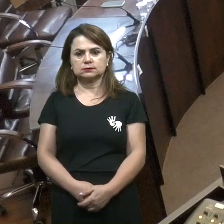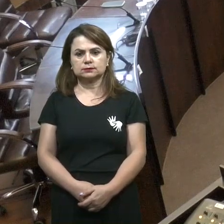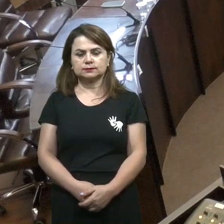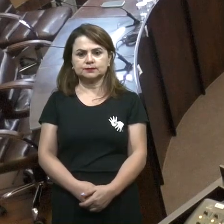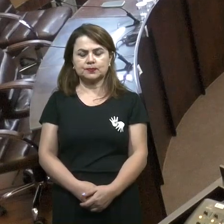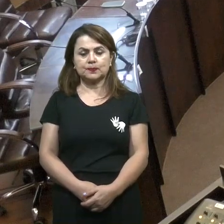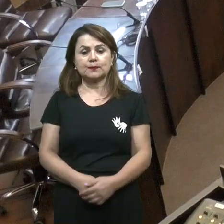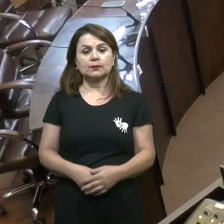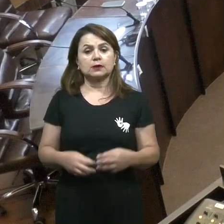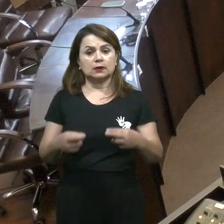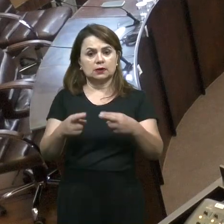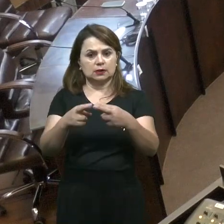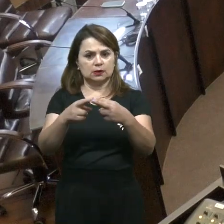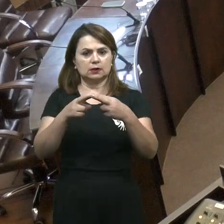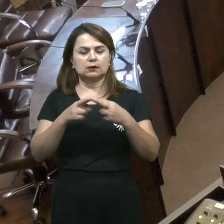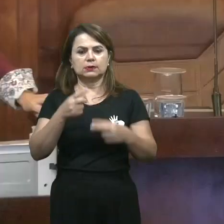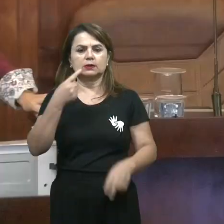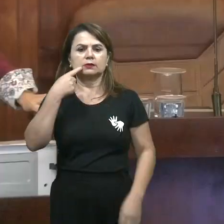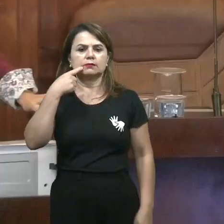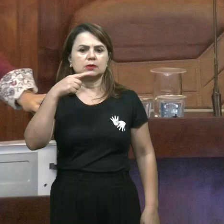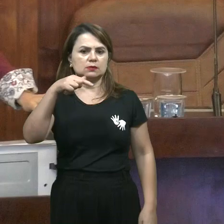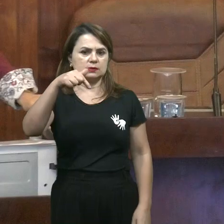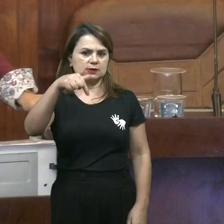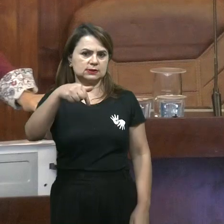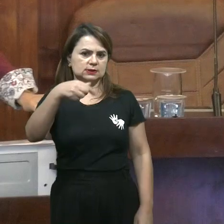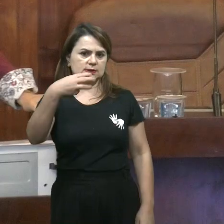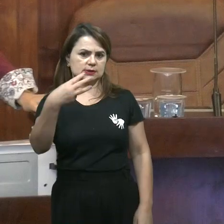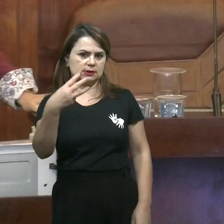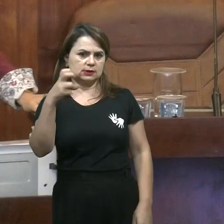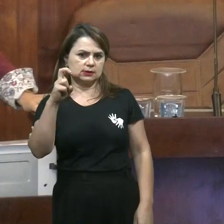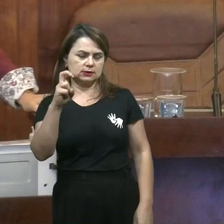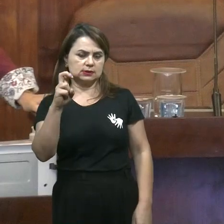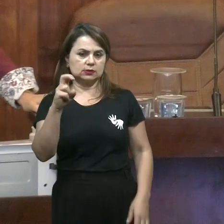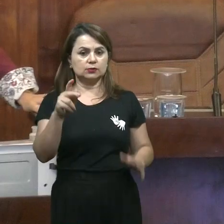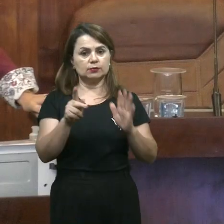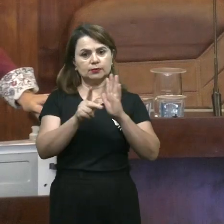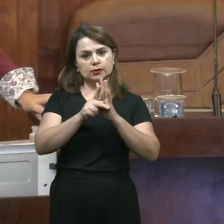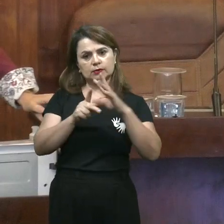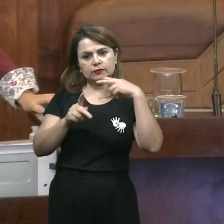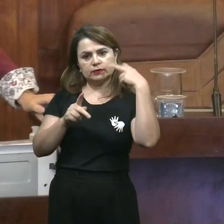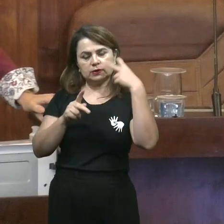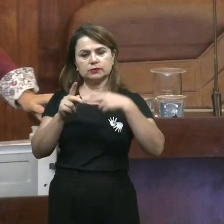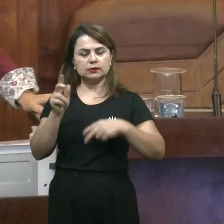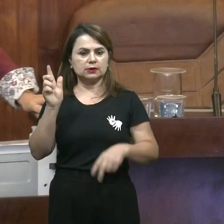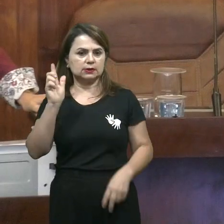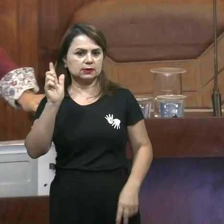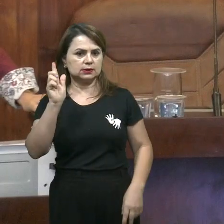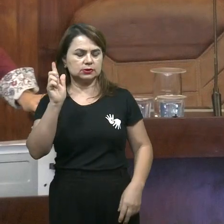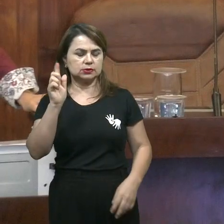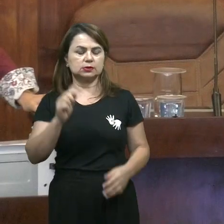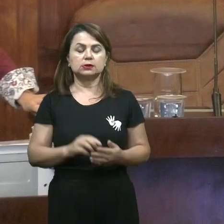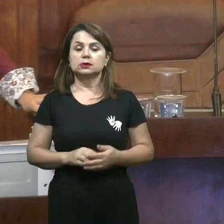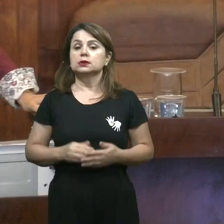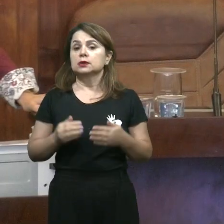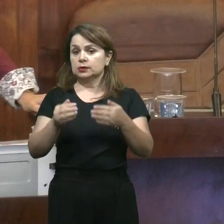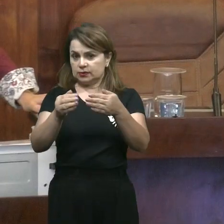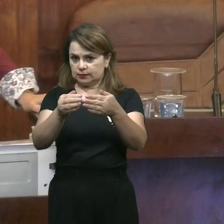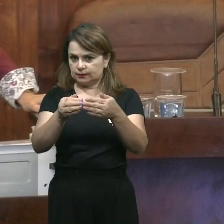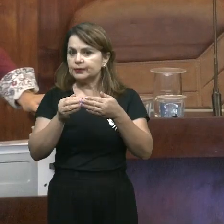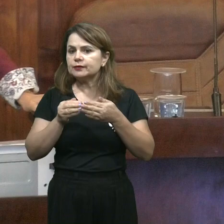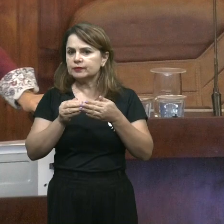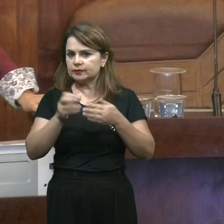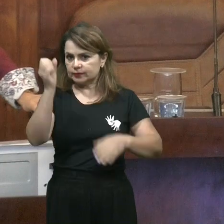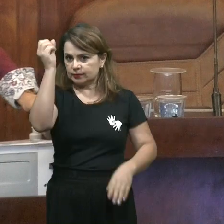requerimento 1735 do vereador Evandro Galetti solicitando ao prefeito municipal senhor Daniel Alonso